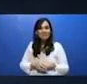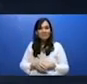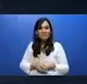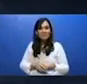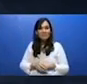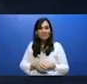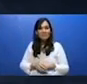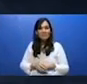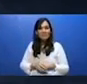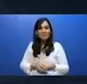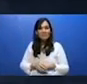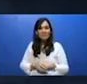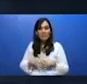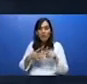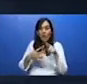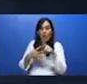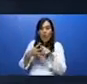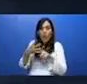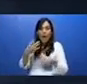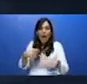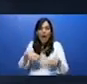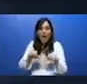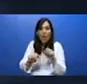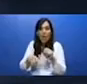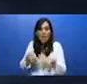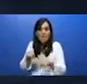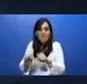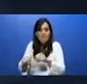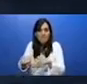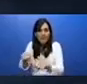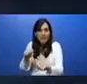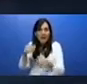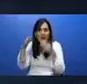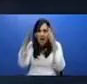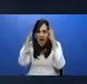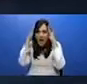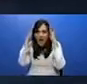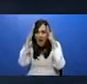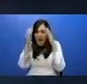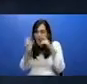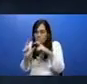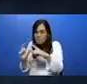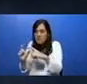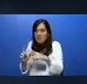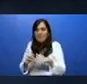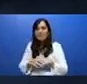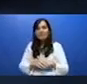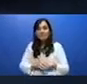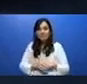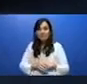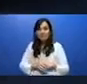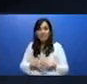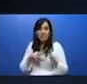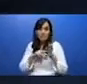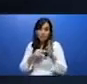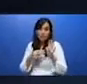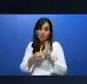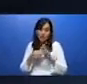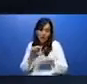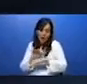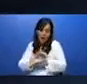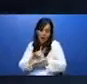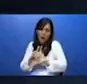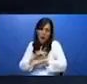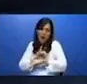tartaruga. As 4 patinhas, ó, aqui a marca da cabecinha, tá? Isso que significa que é o casco.